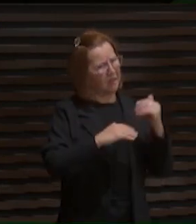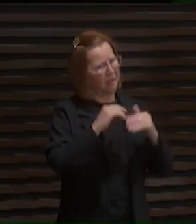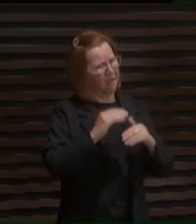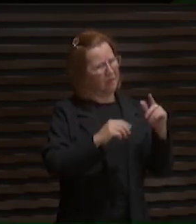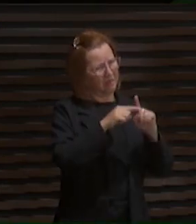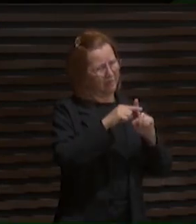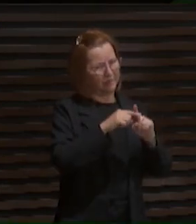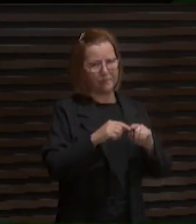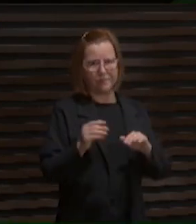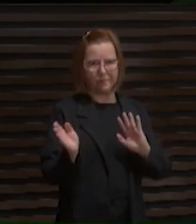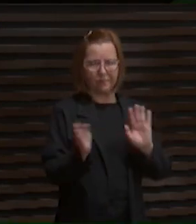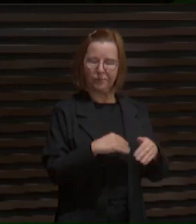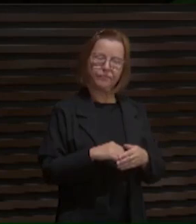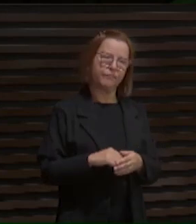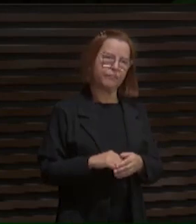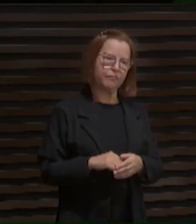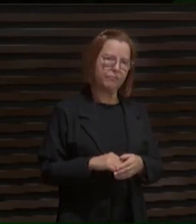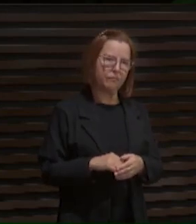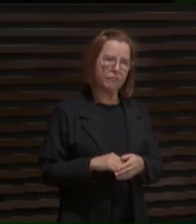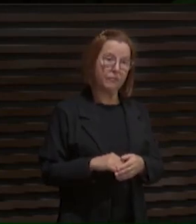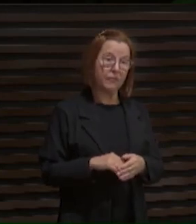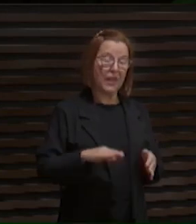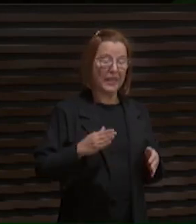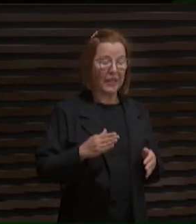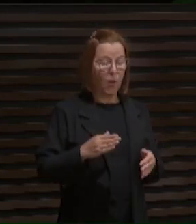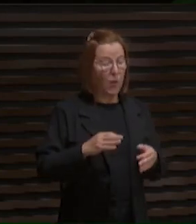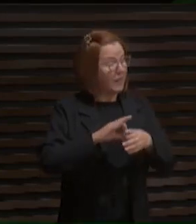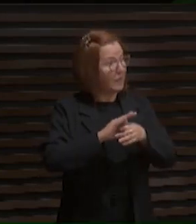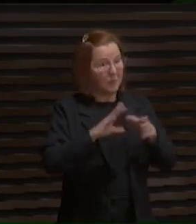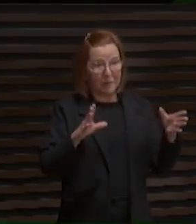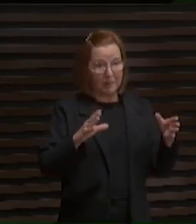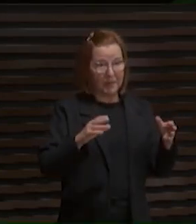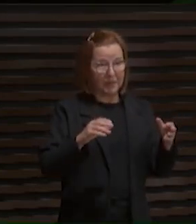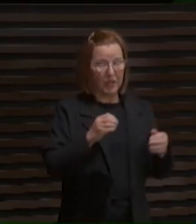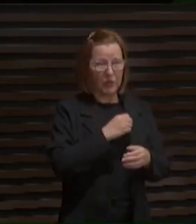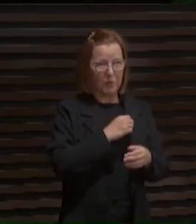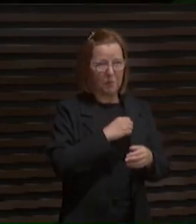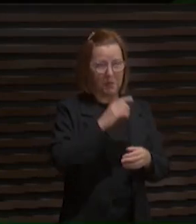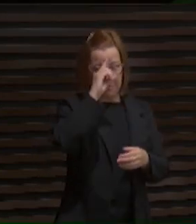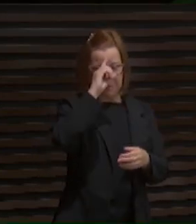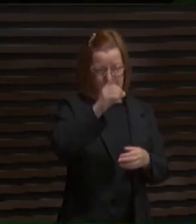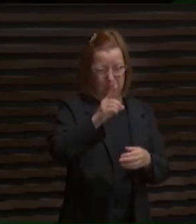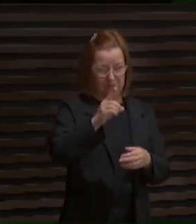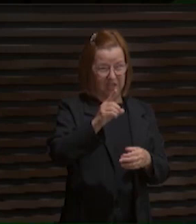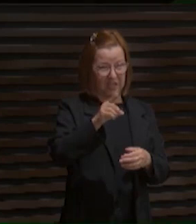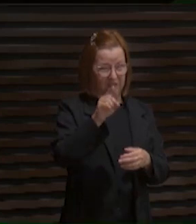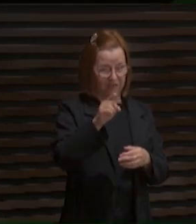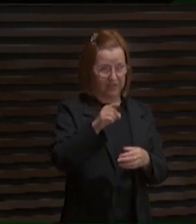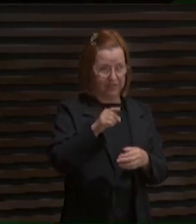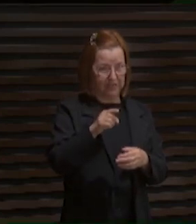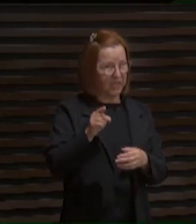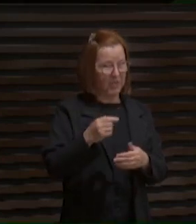Concluindo os nãos, meus irmãos, não permita que o pecado reine e também não ofereça os seus membros como instrumentos